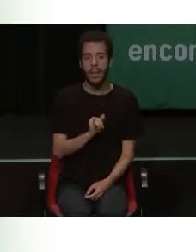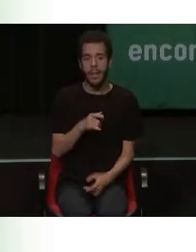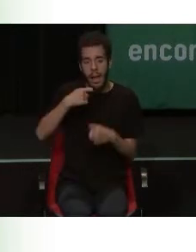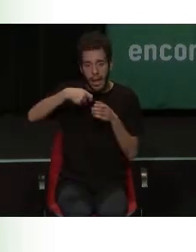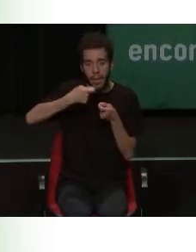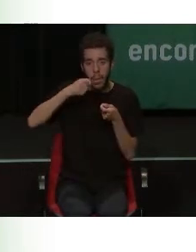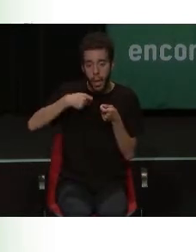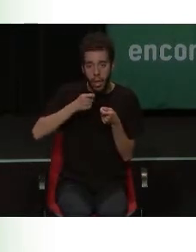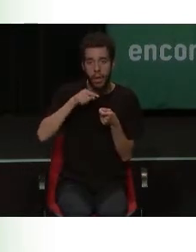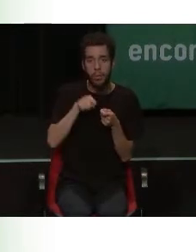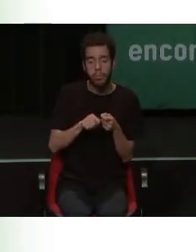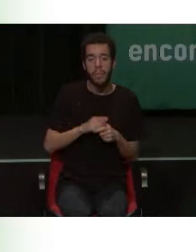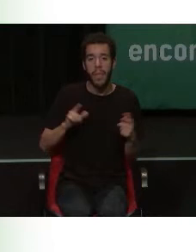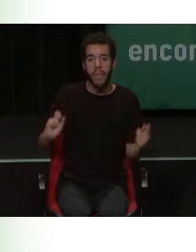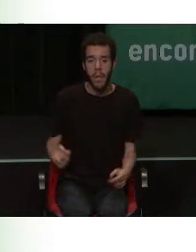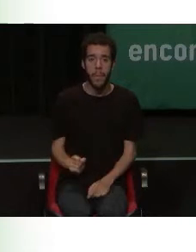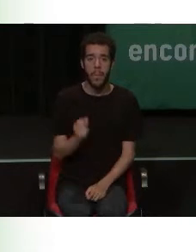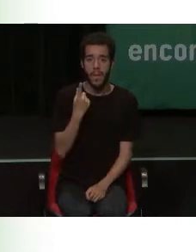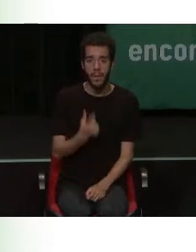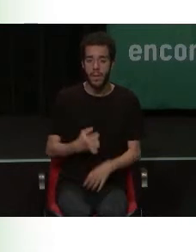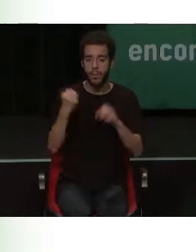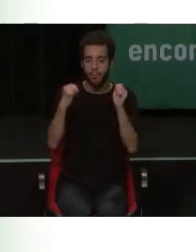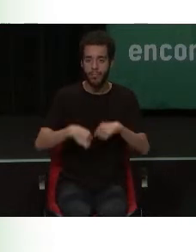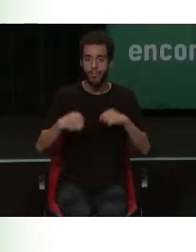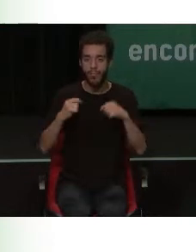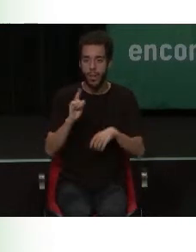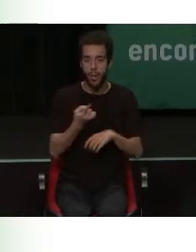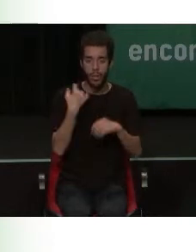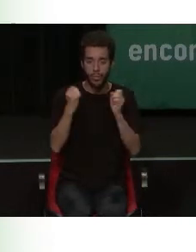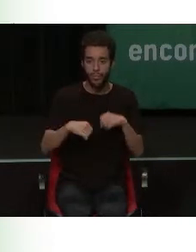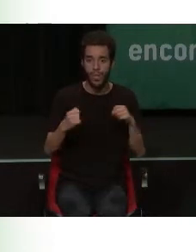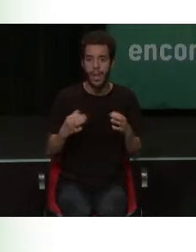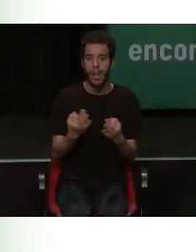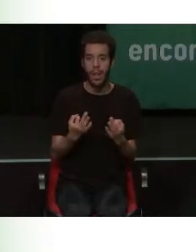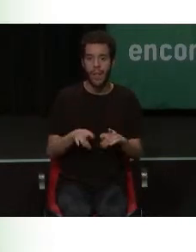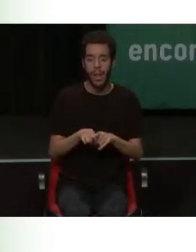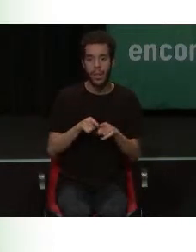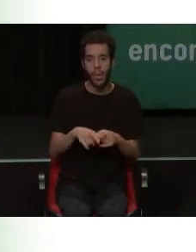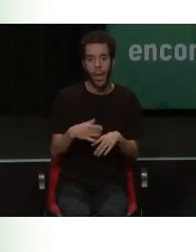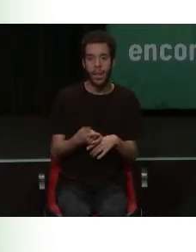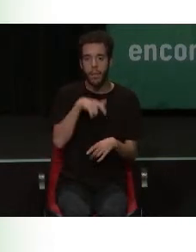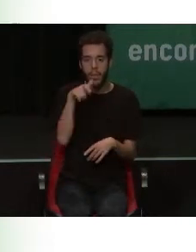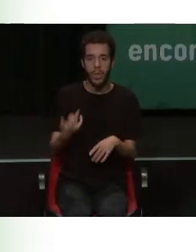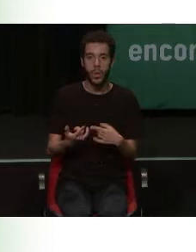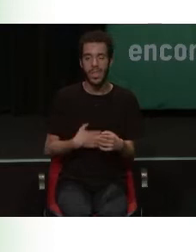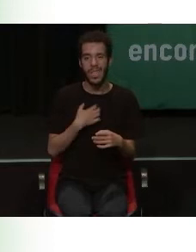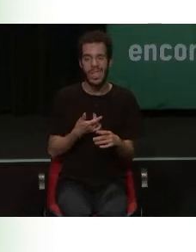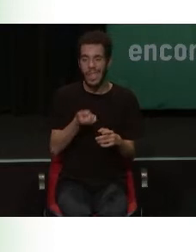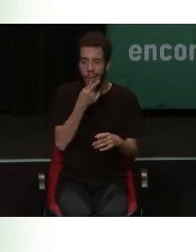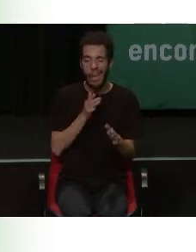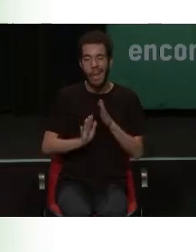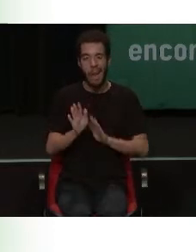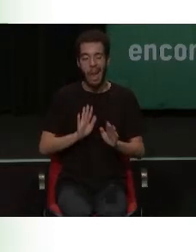foi pela primeira vez consensual que a abordagem da resistência aos antibióticos tem que ser